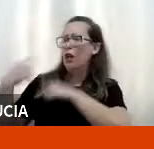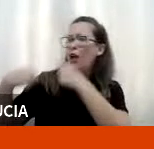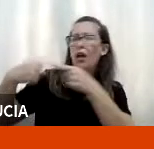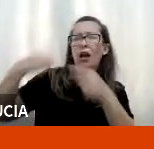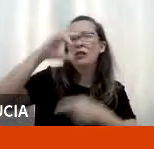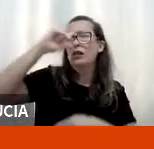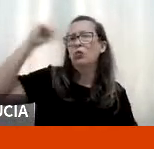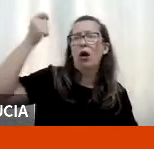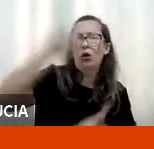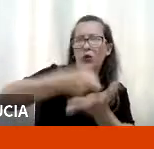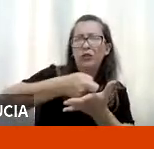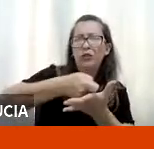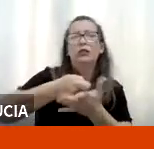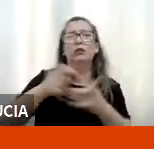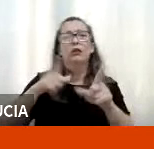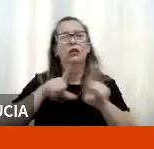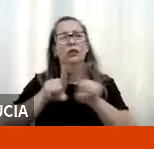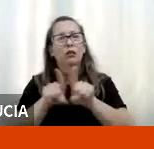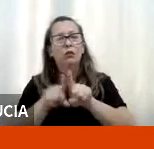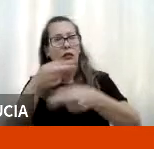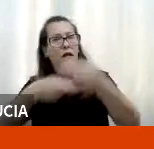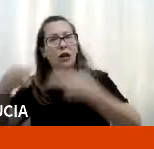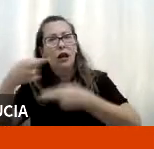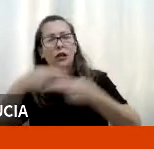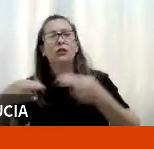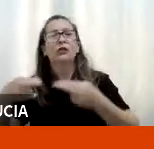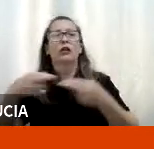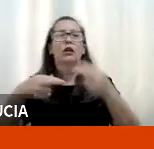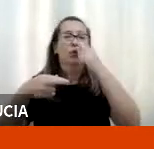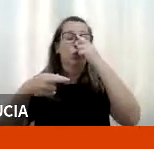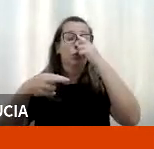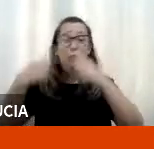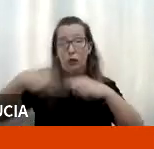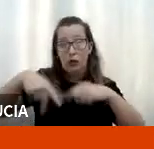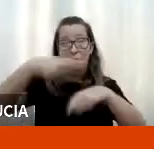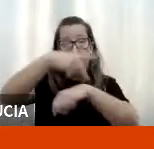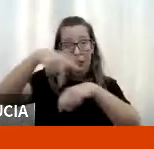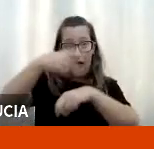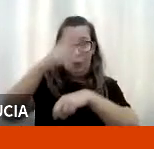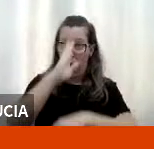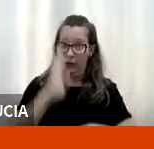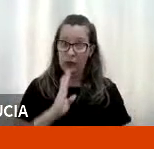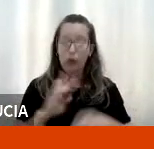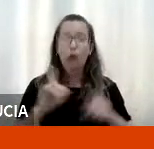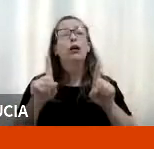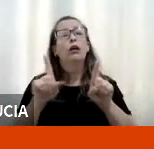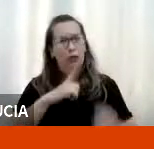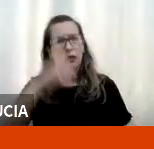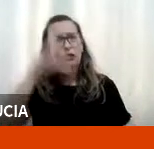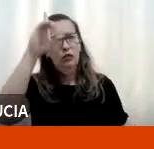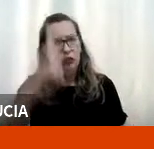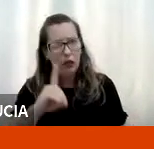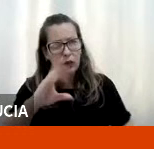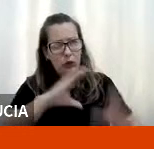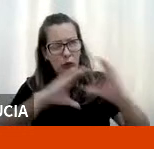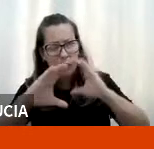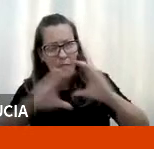das relações clientelísticas e patriarcais no Brasil. Direito à comunicação é a